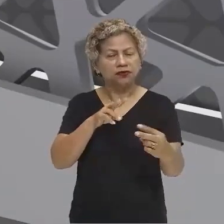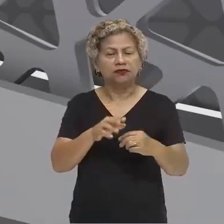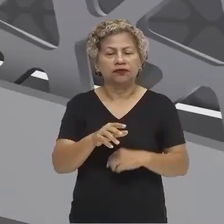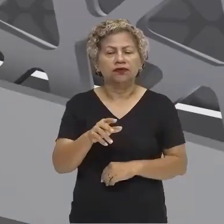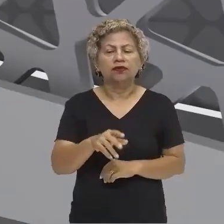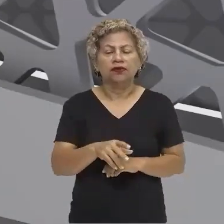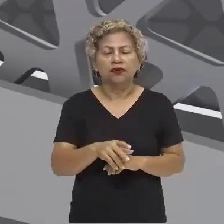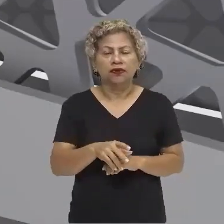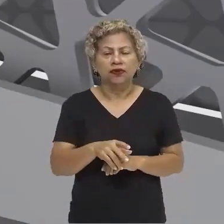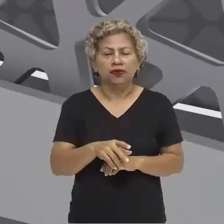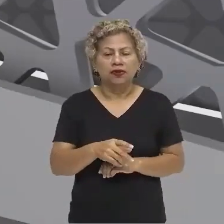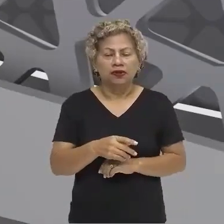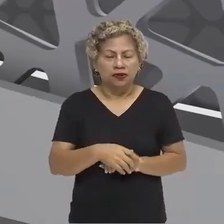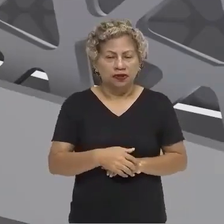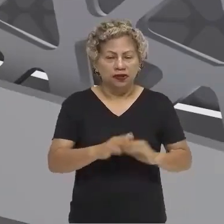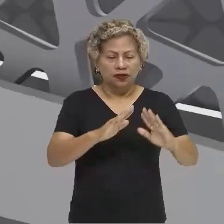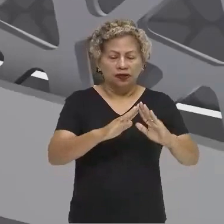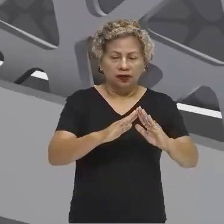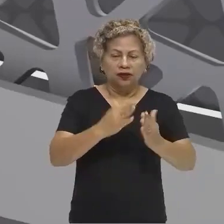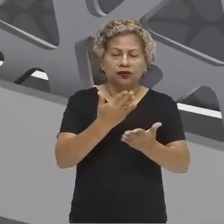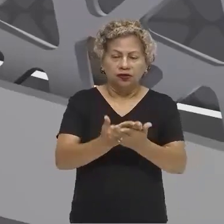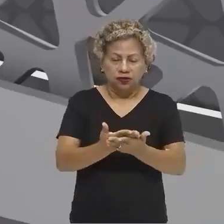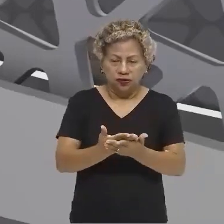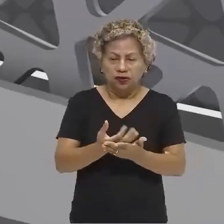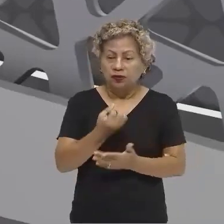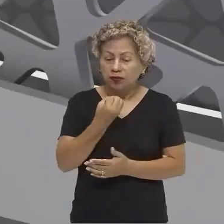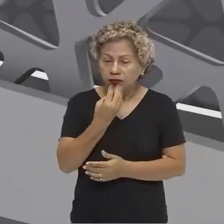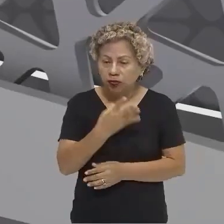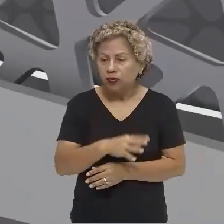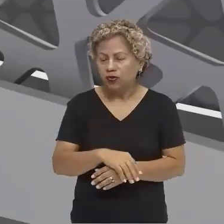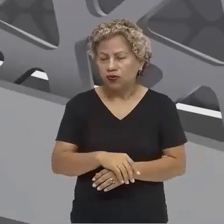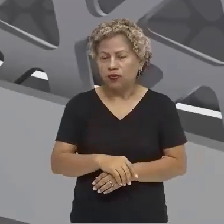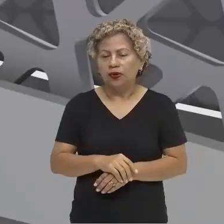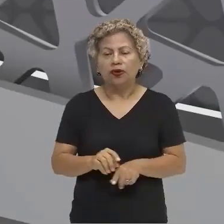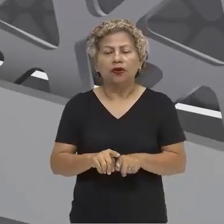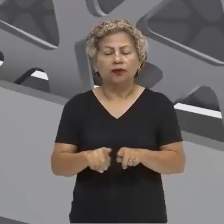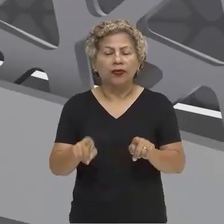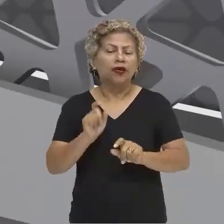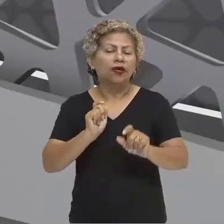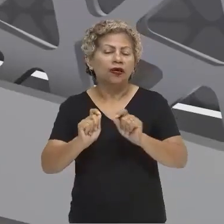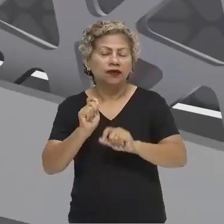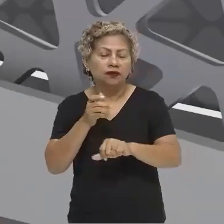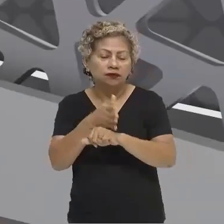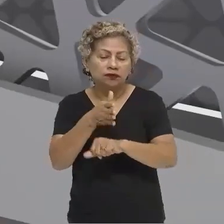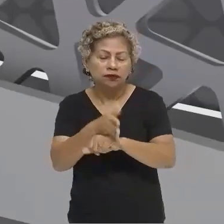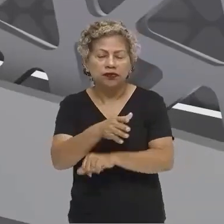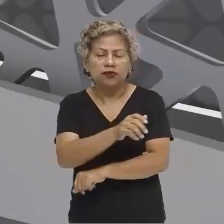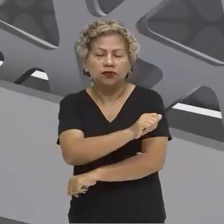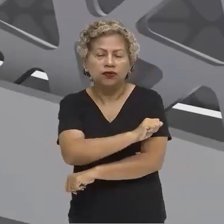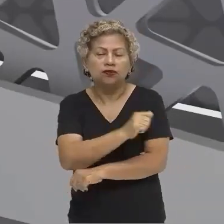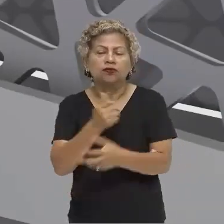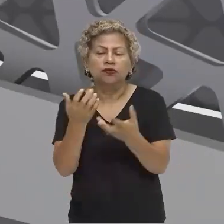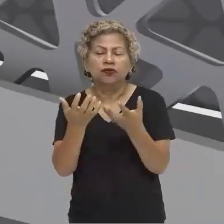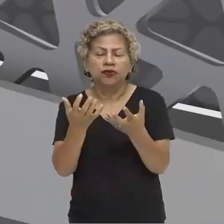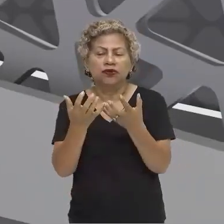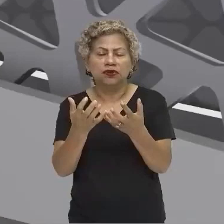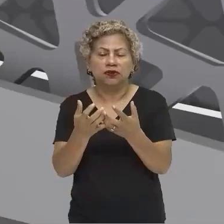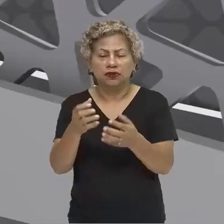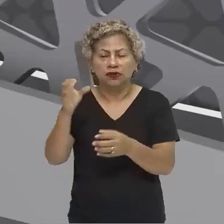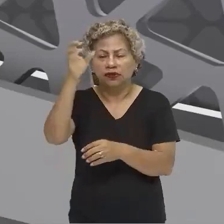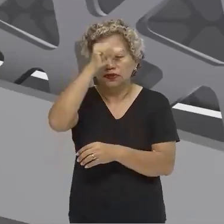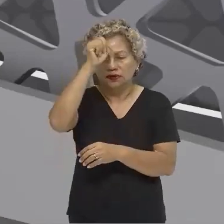Cada escola, qualquer escola é boa. Quem faz a escola é o aluno, é a força de querer aprender, é